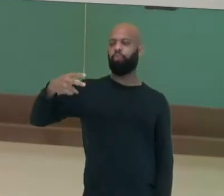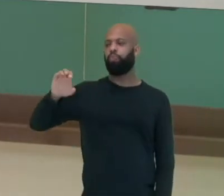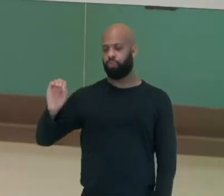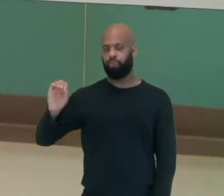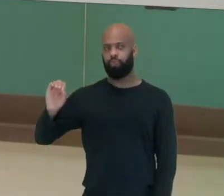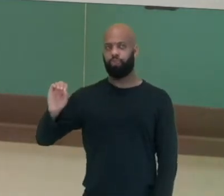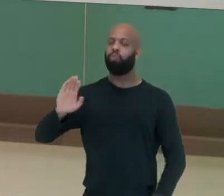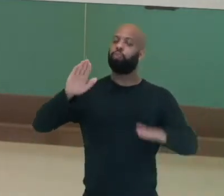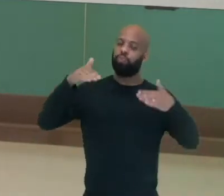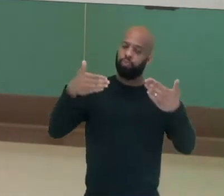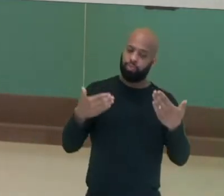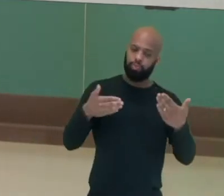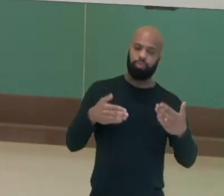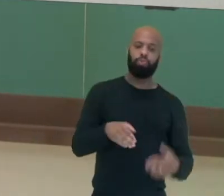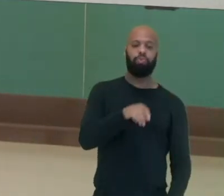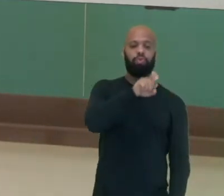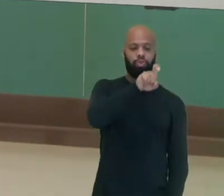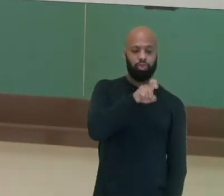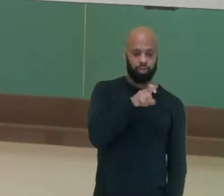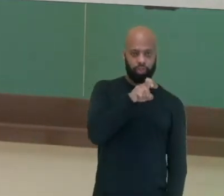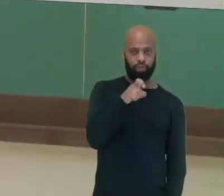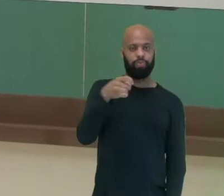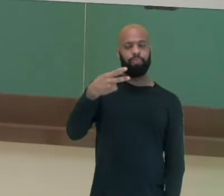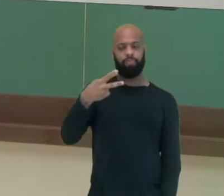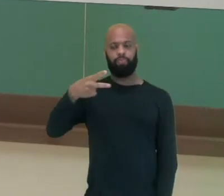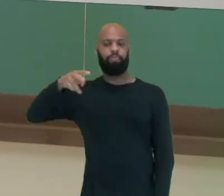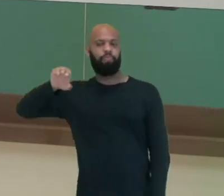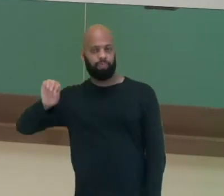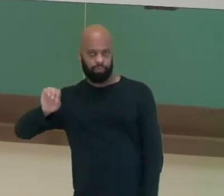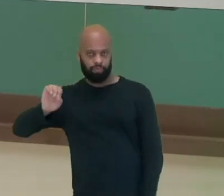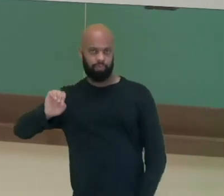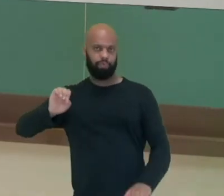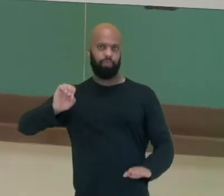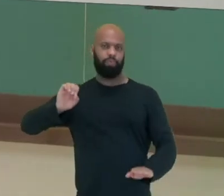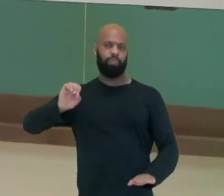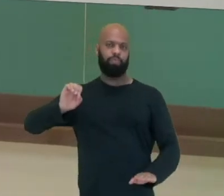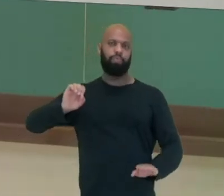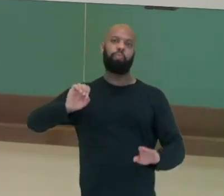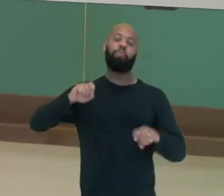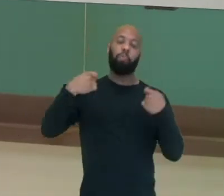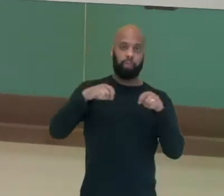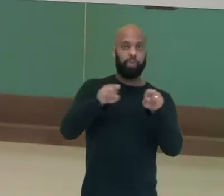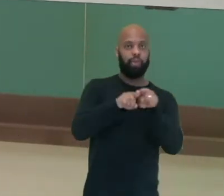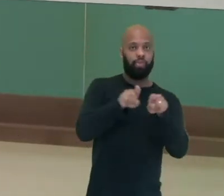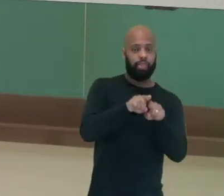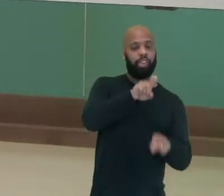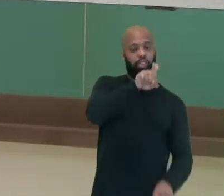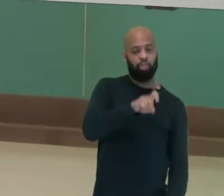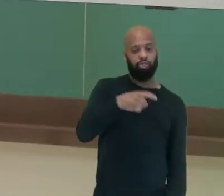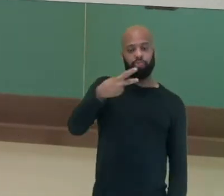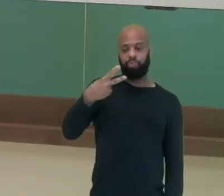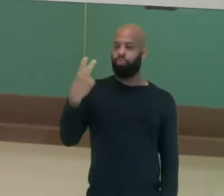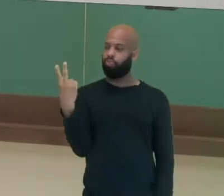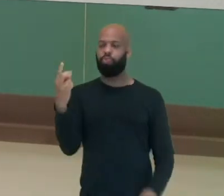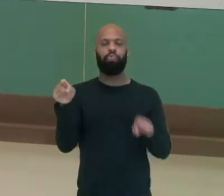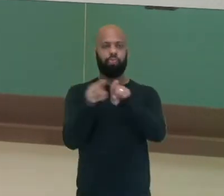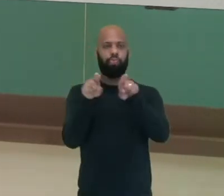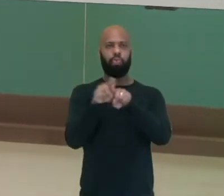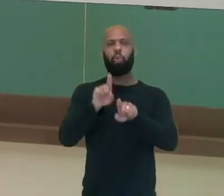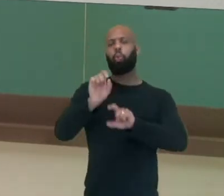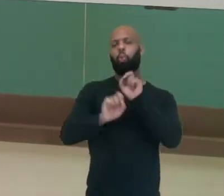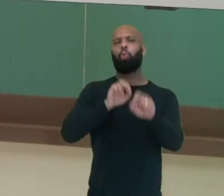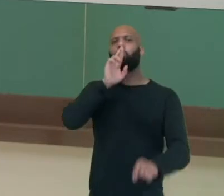do que 2. Então, eu estou aqui. O x precisa ser maior do que zero e também precisa ser maior do que 2. Qual